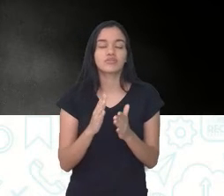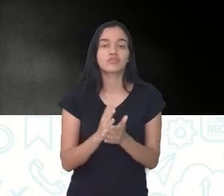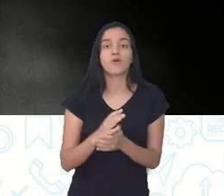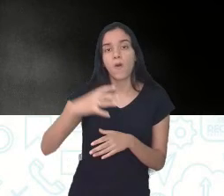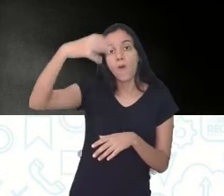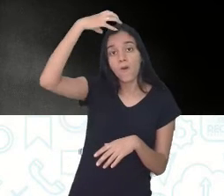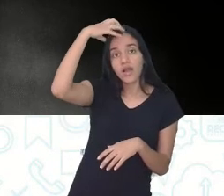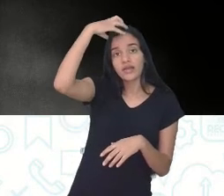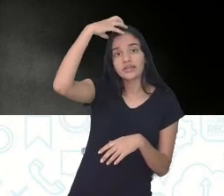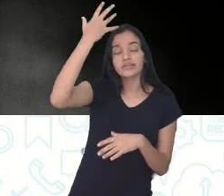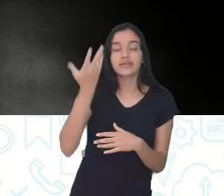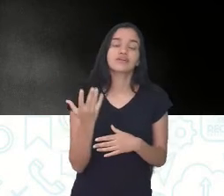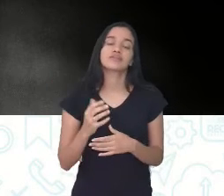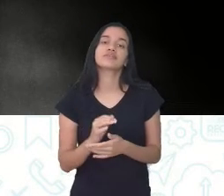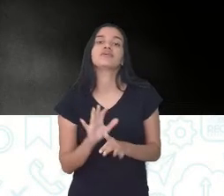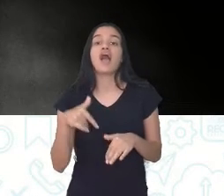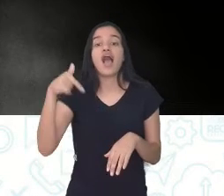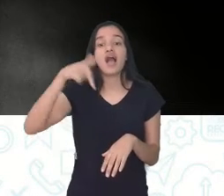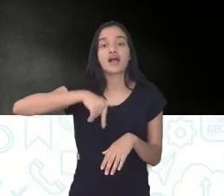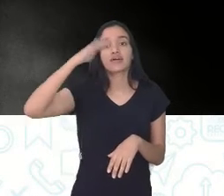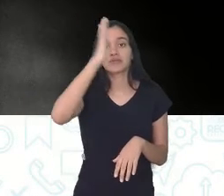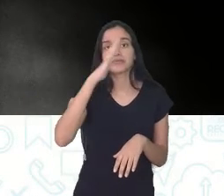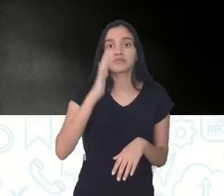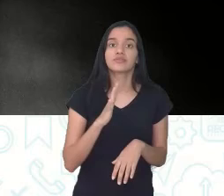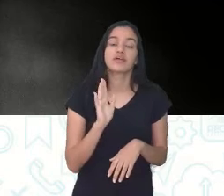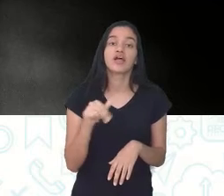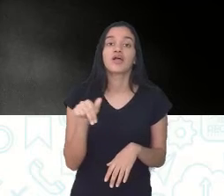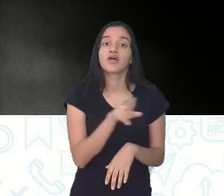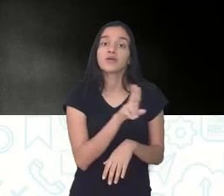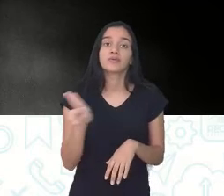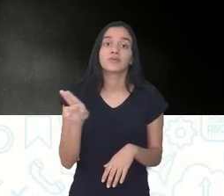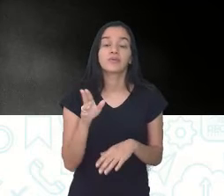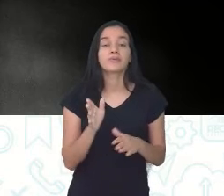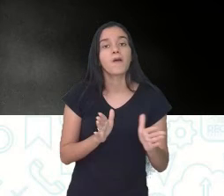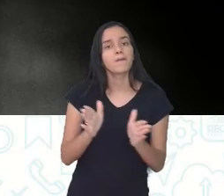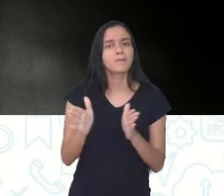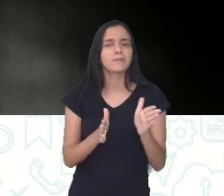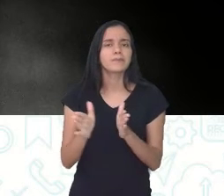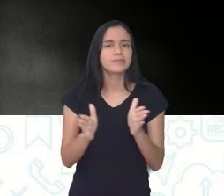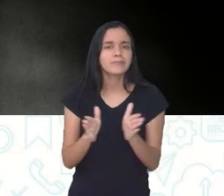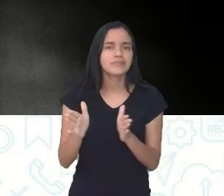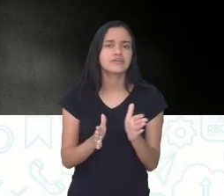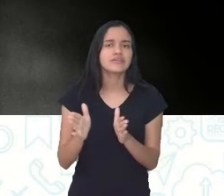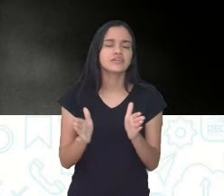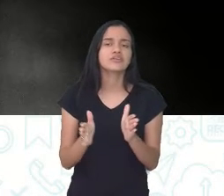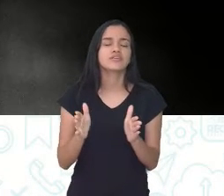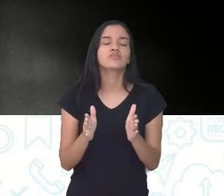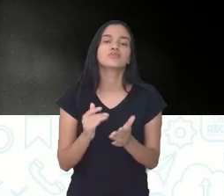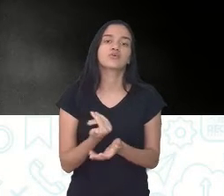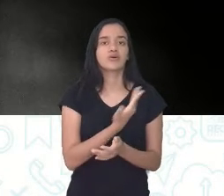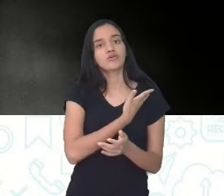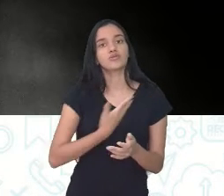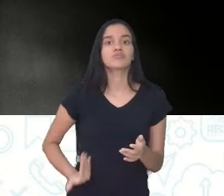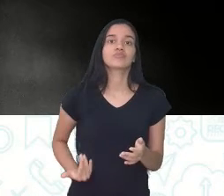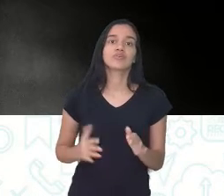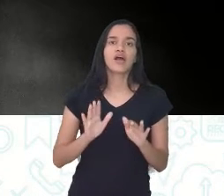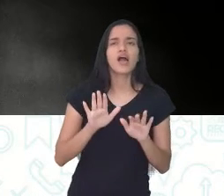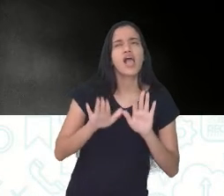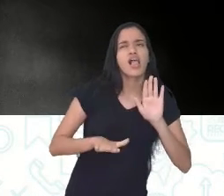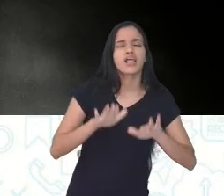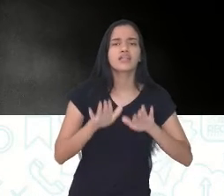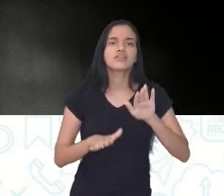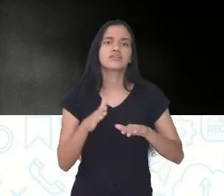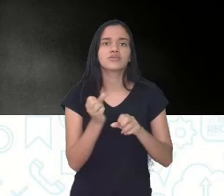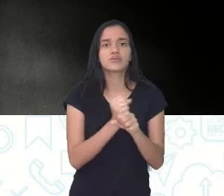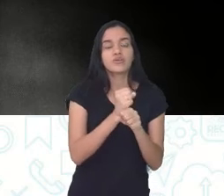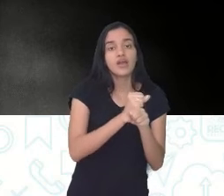dele. Então, o primeiro reinado do Brasil é o nome dado ao período em que Dom Pedro, né, governou o Brasil, que foi entre os